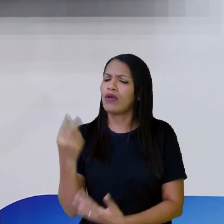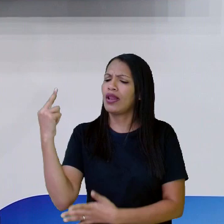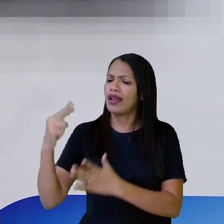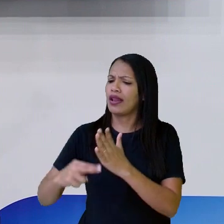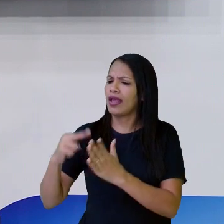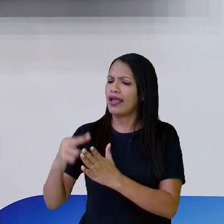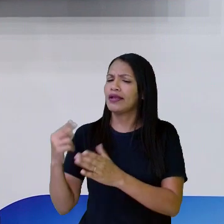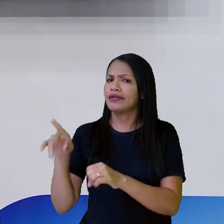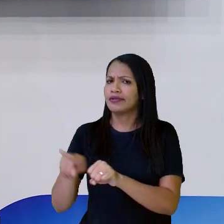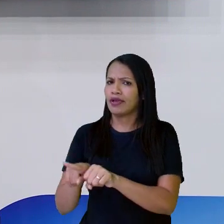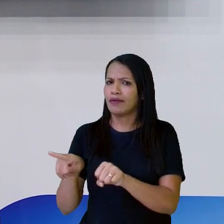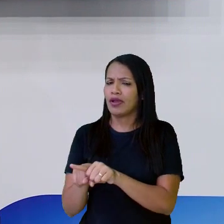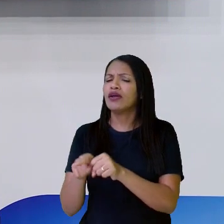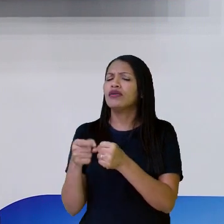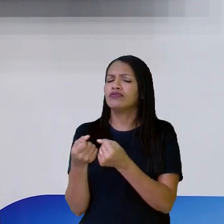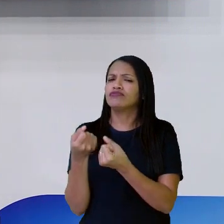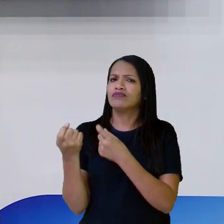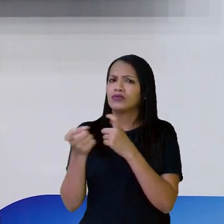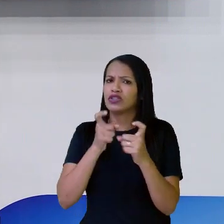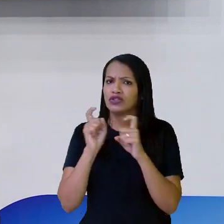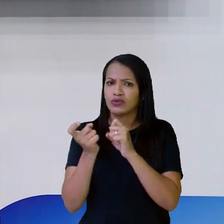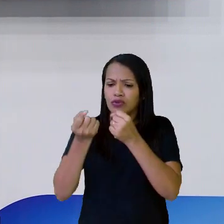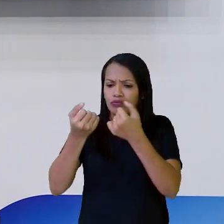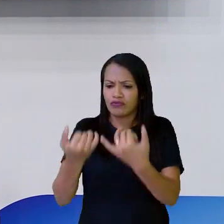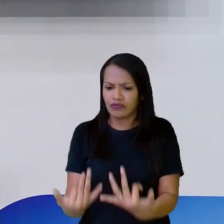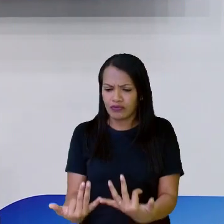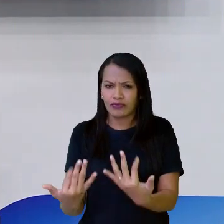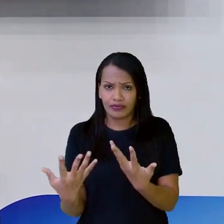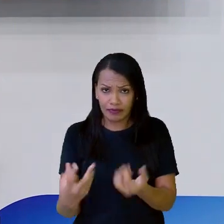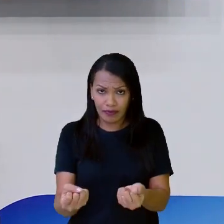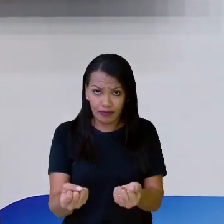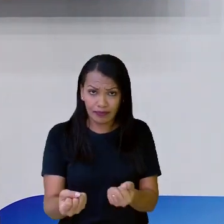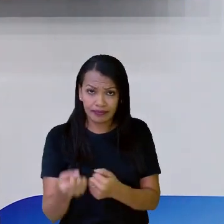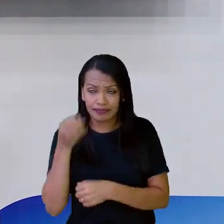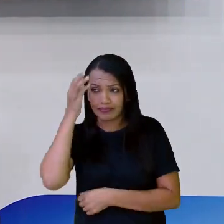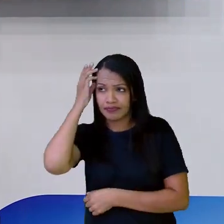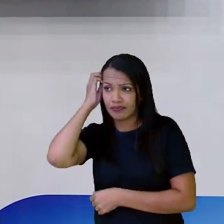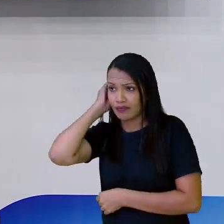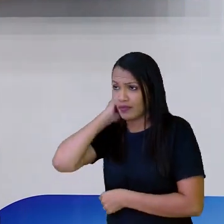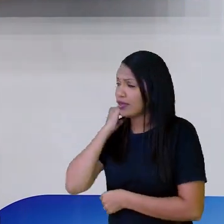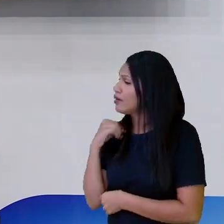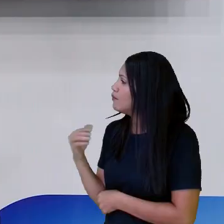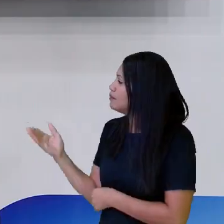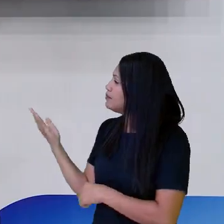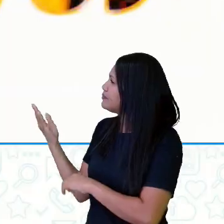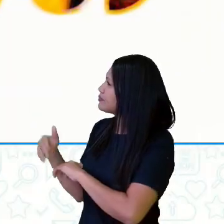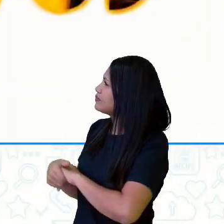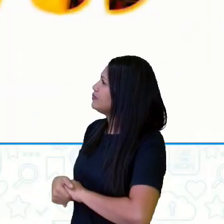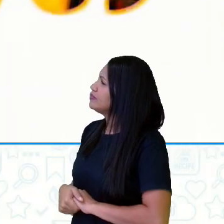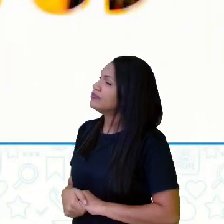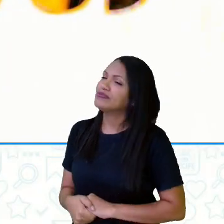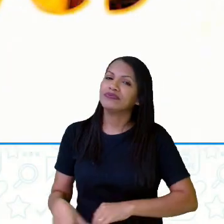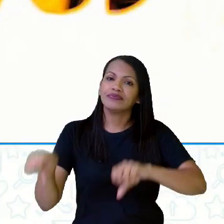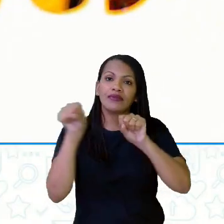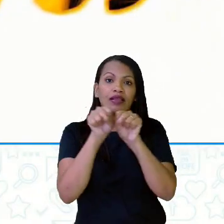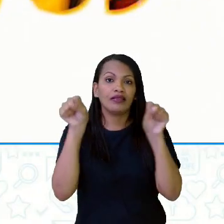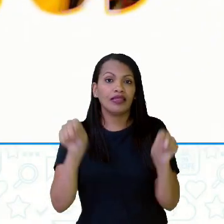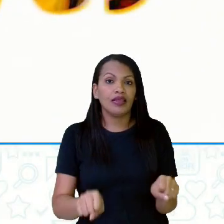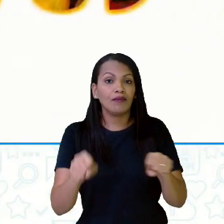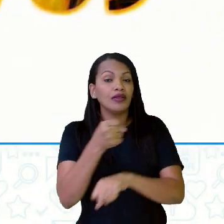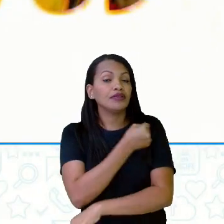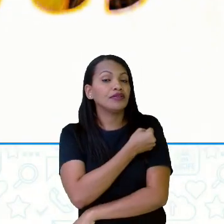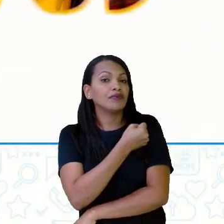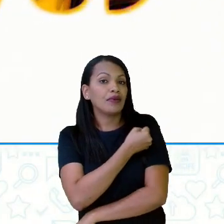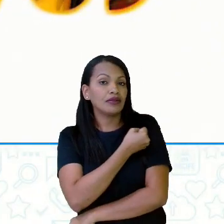Claro, trabalhar matemática também. Vamos embora. Sistema de numeração. Eu já